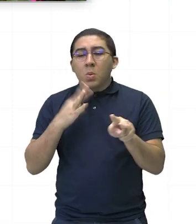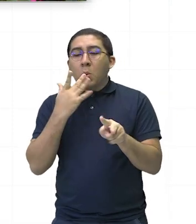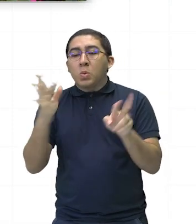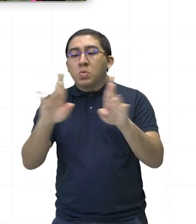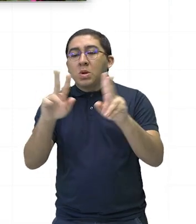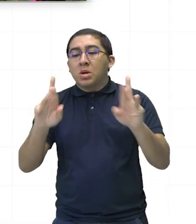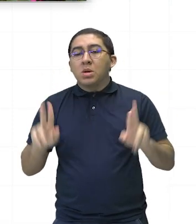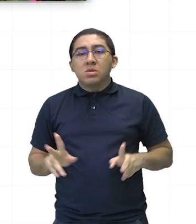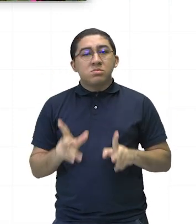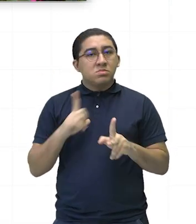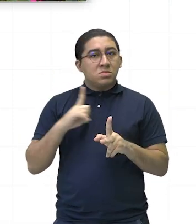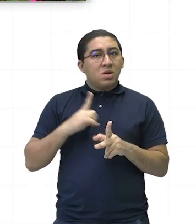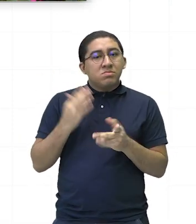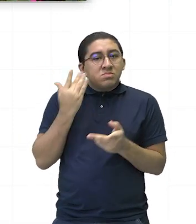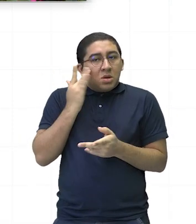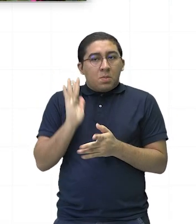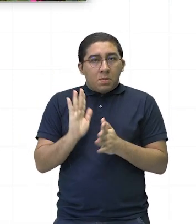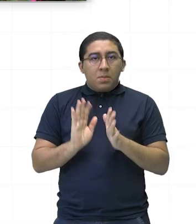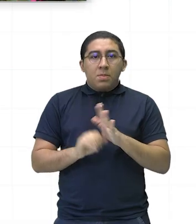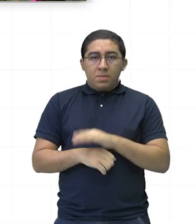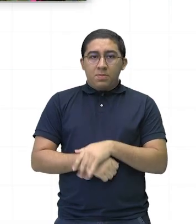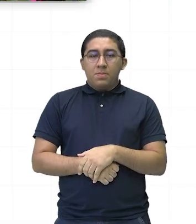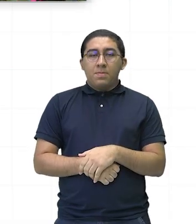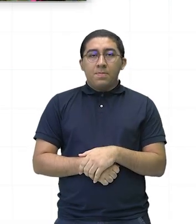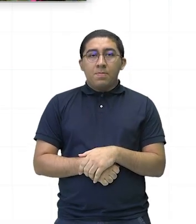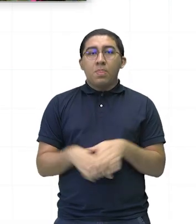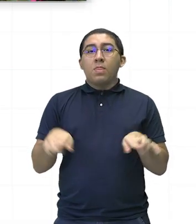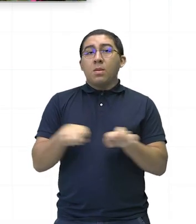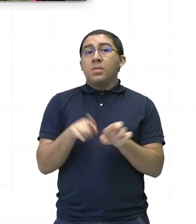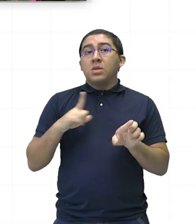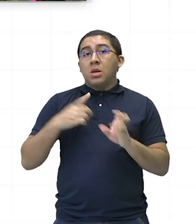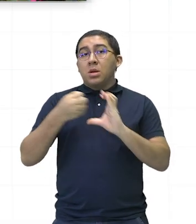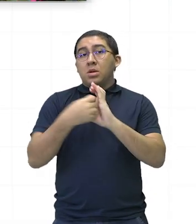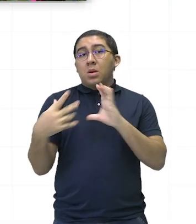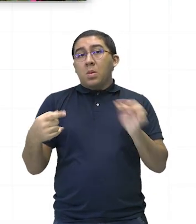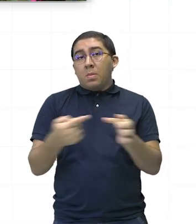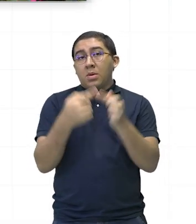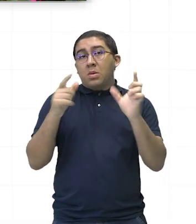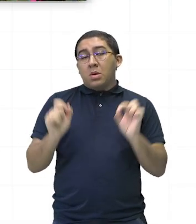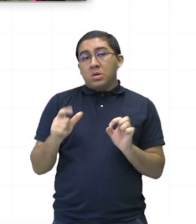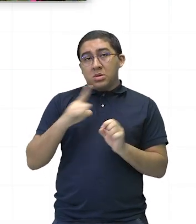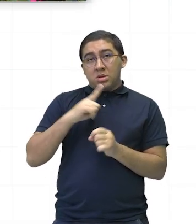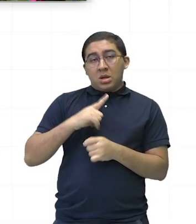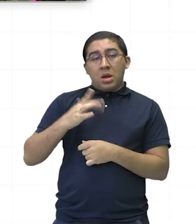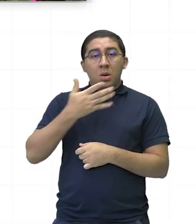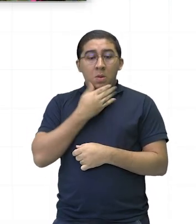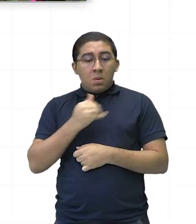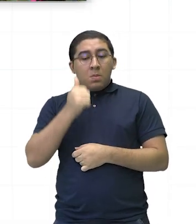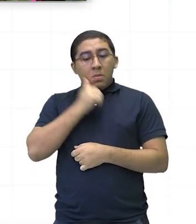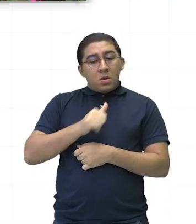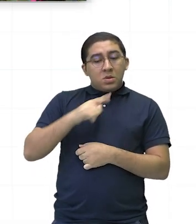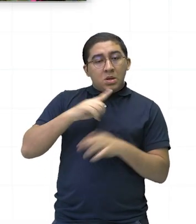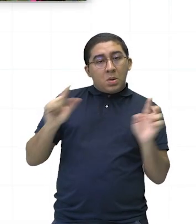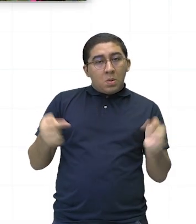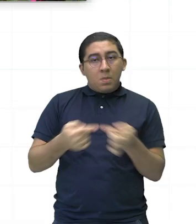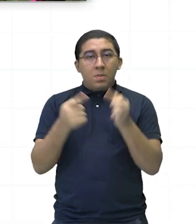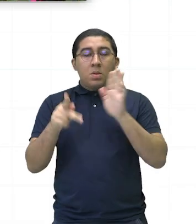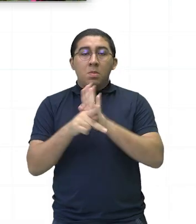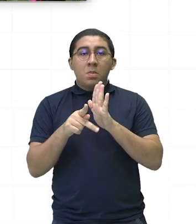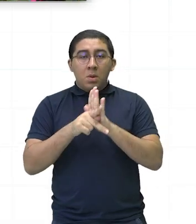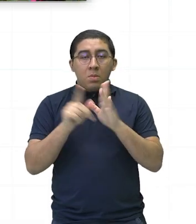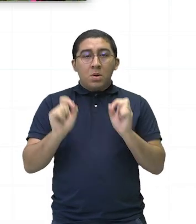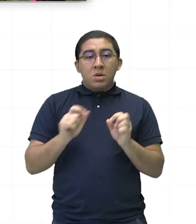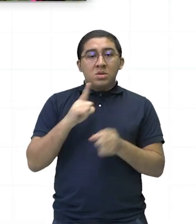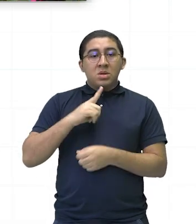algumas cores específicas. Então, existem condições que estão ligadas ao sexo e que são determinadas pelos cromossomos sexuais, que é o